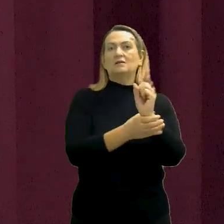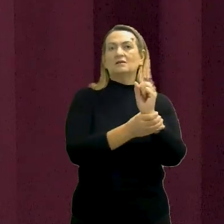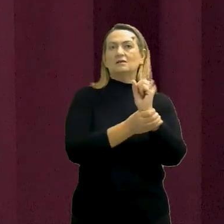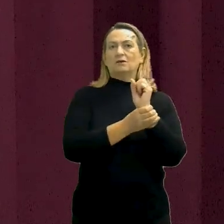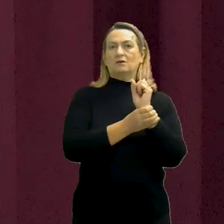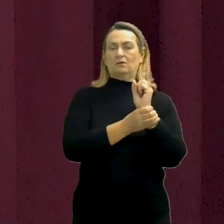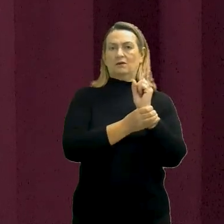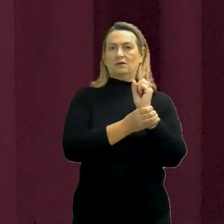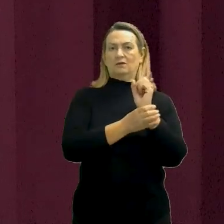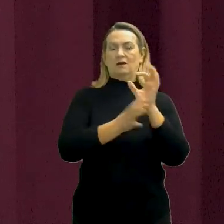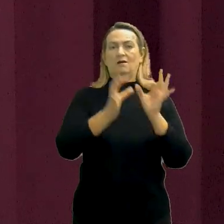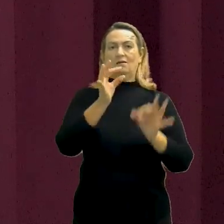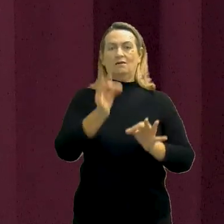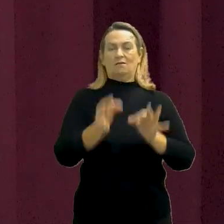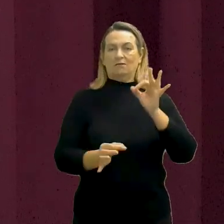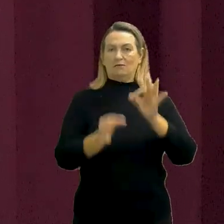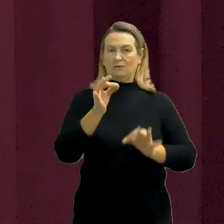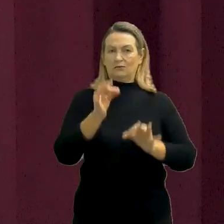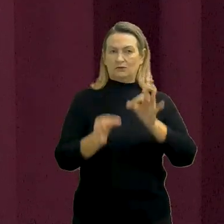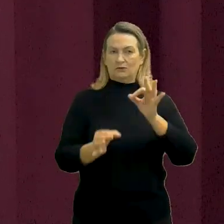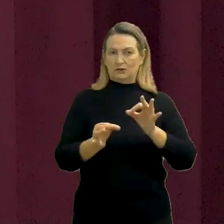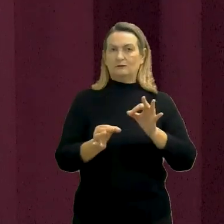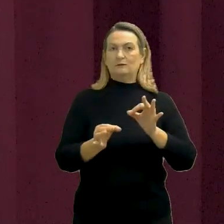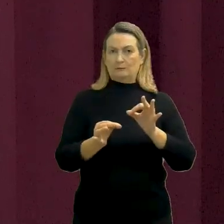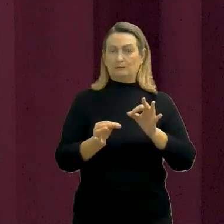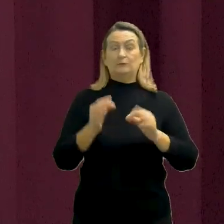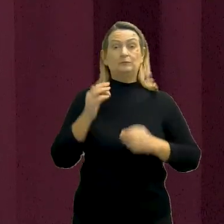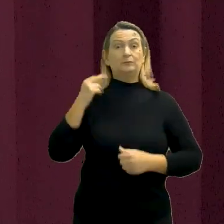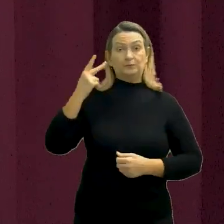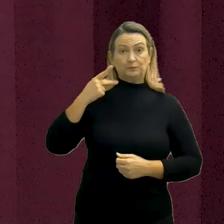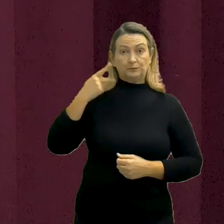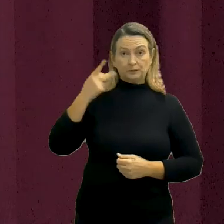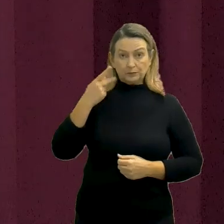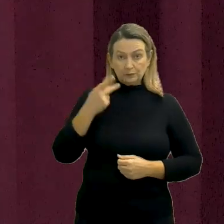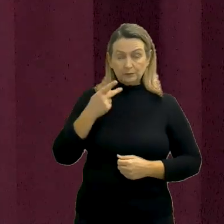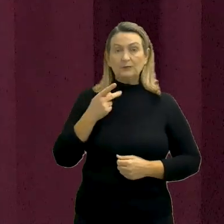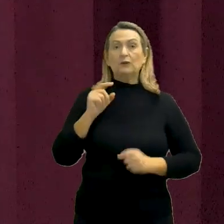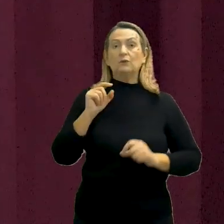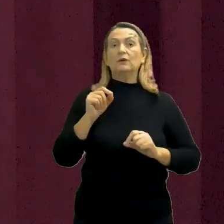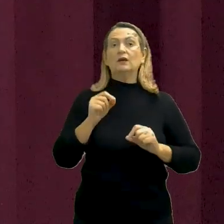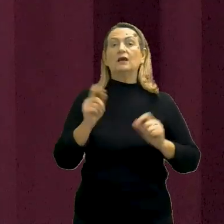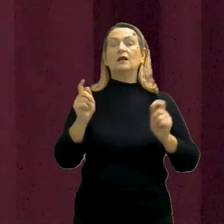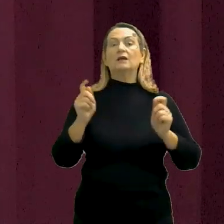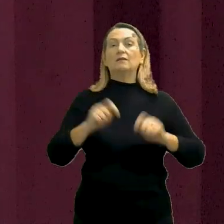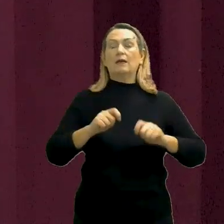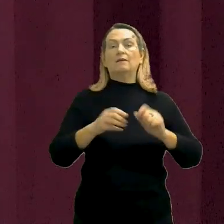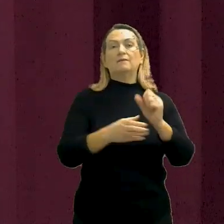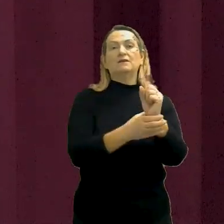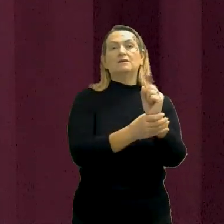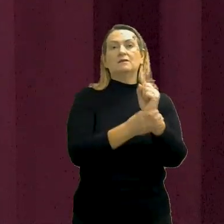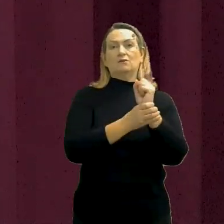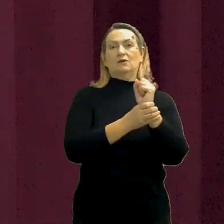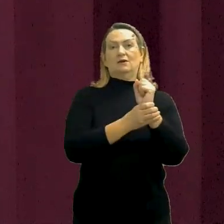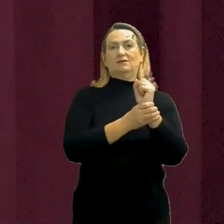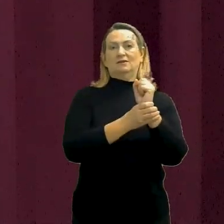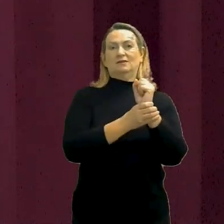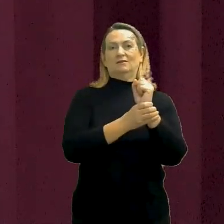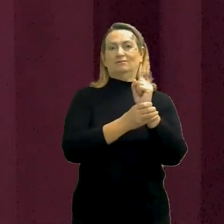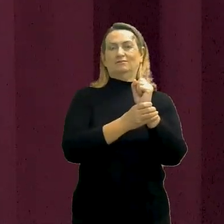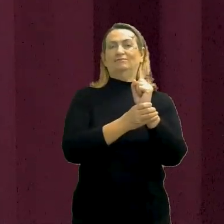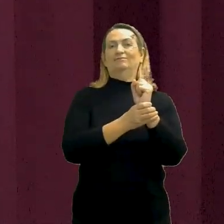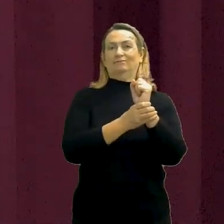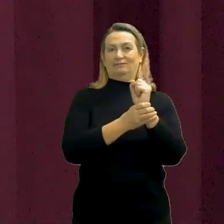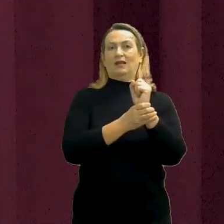Ministério Público ele traz segurança jurídica para as instituições especial aqui no estado do Paraná e essa tarefa